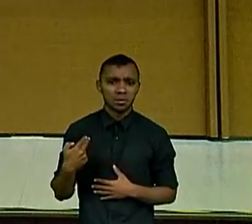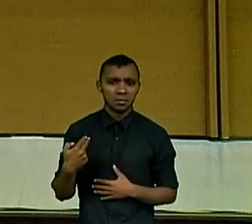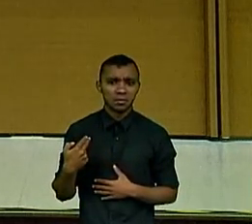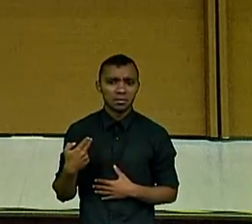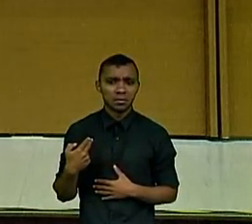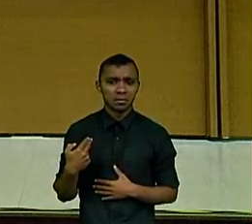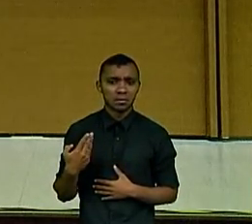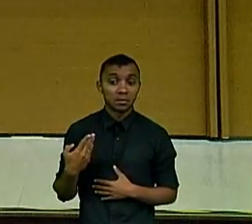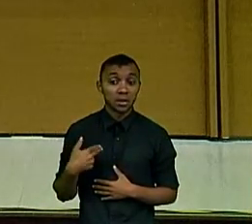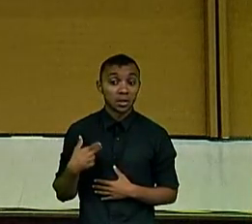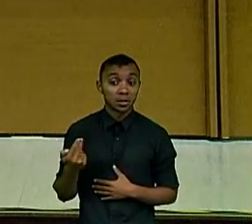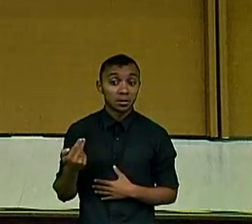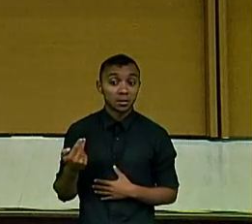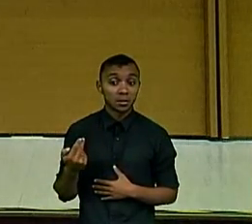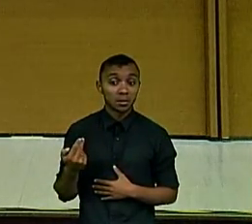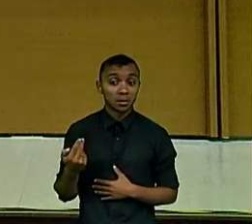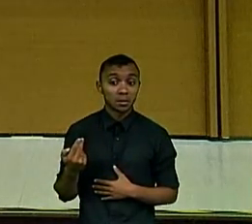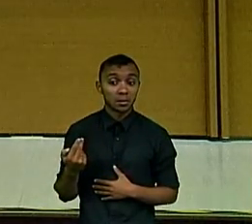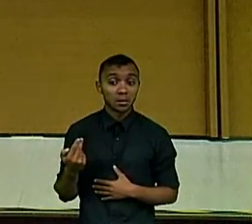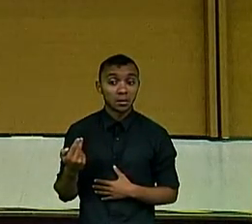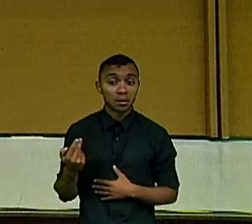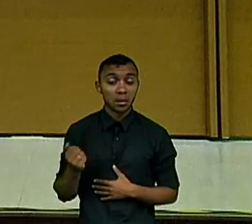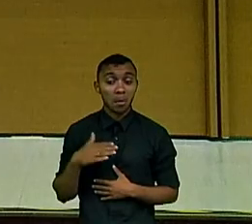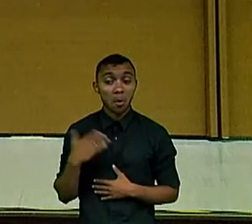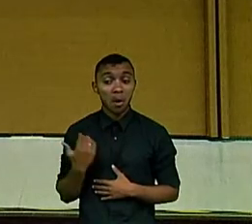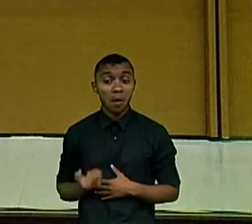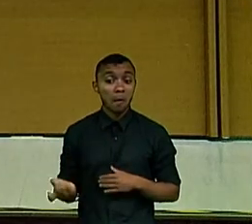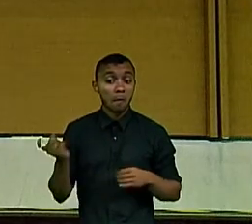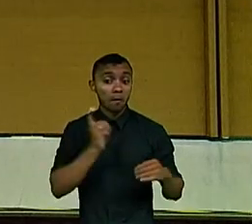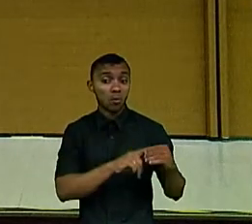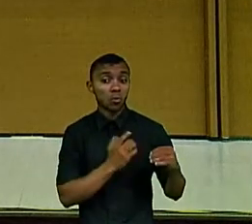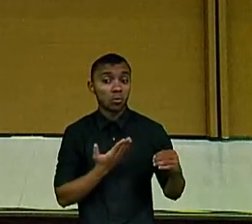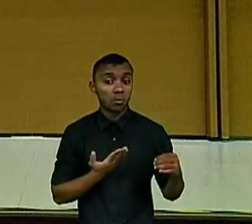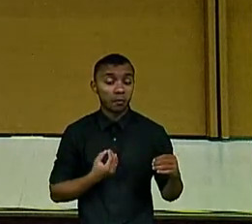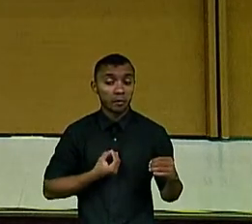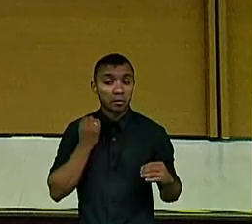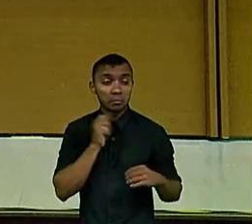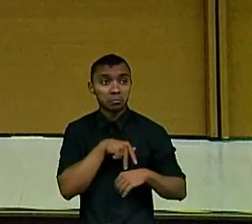ele voltou do além Vargas tinha morrido